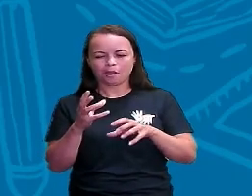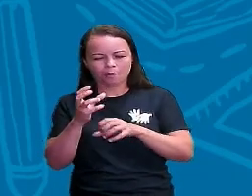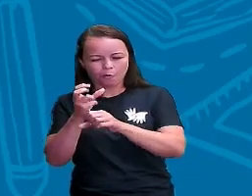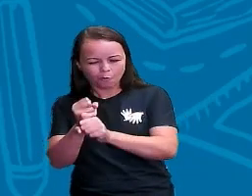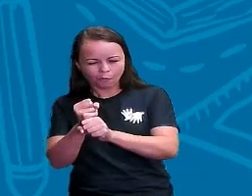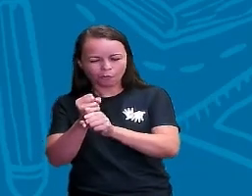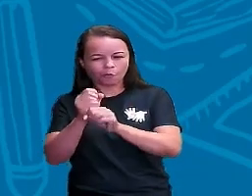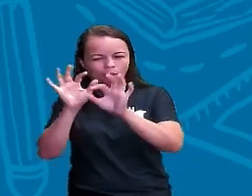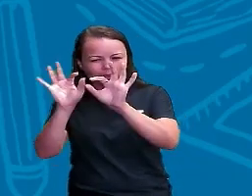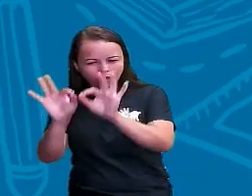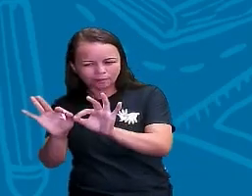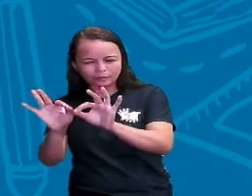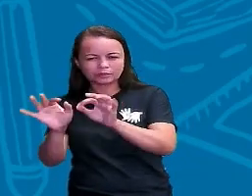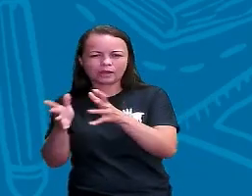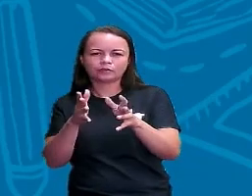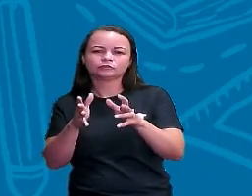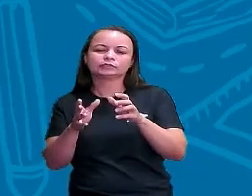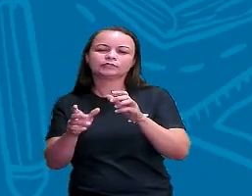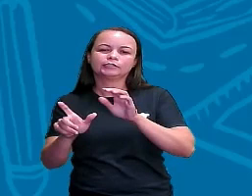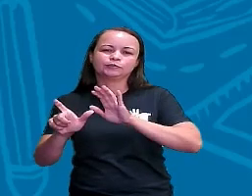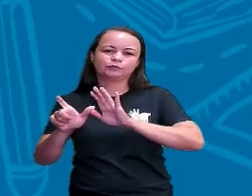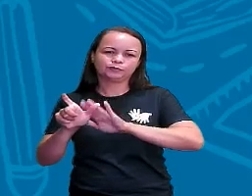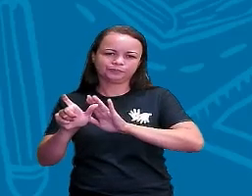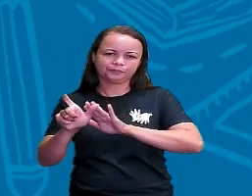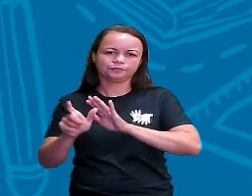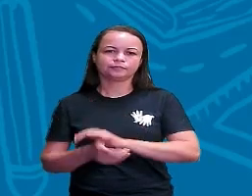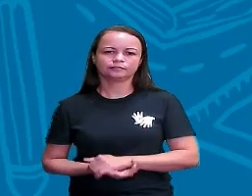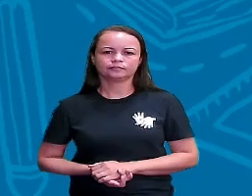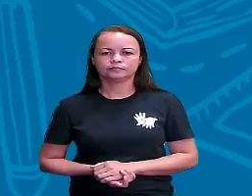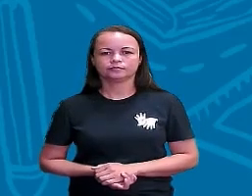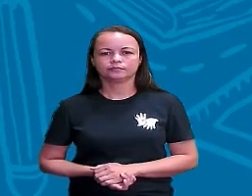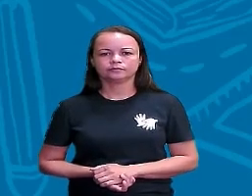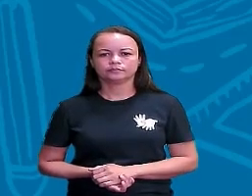está no sentido conotativo, né?